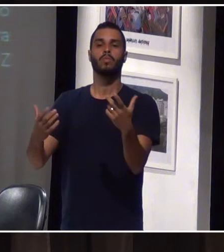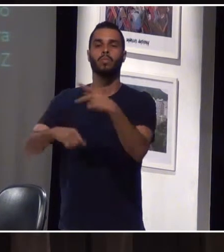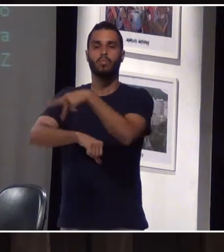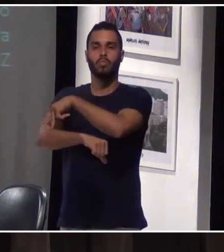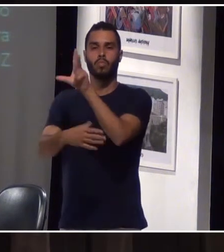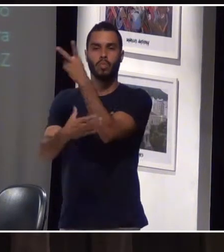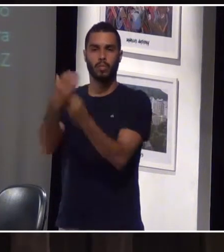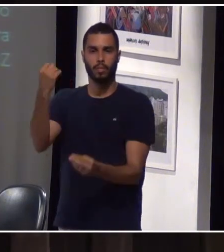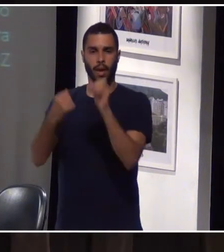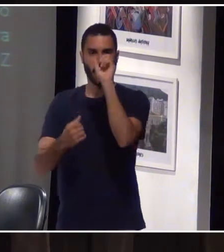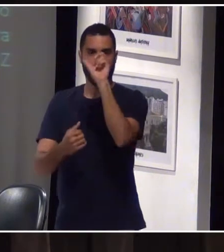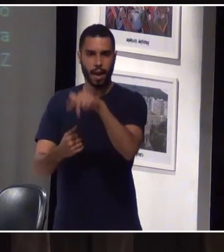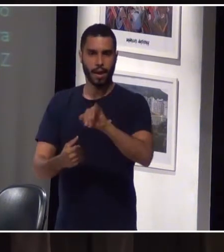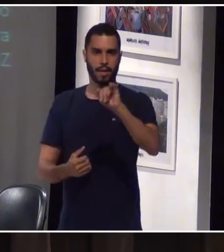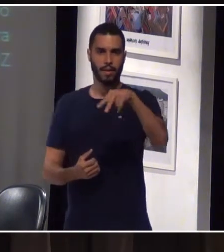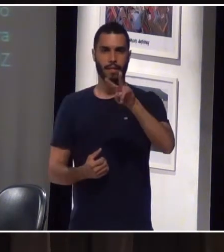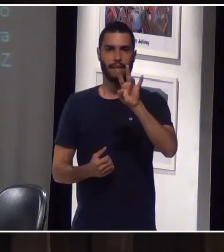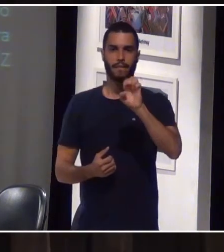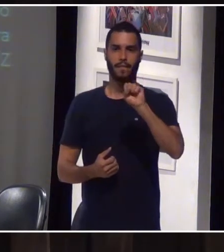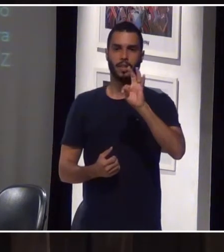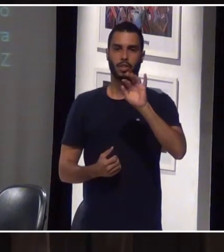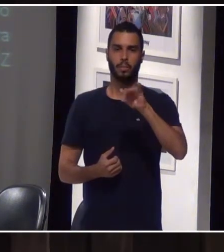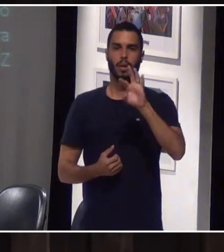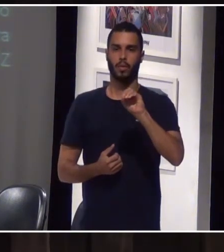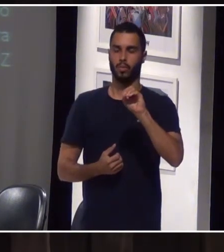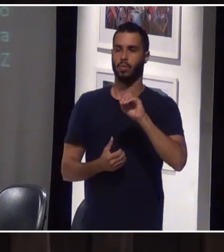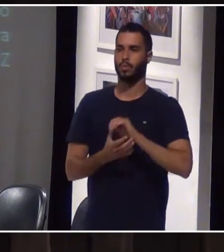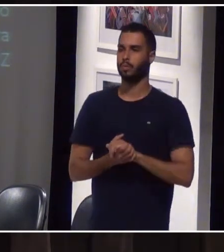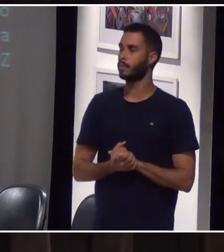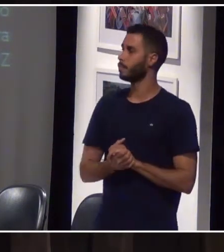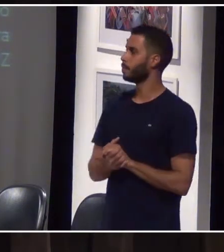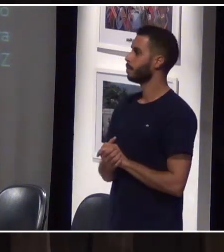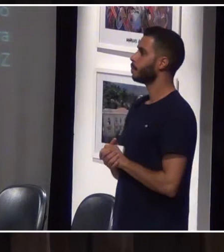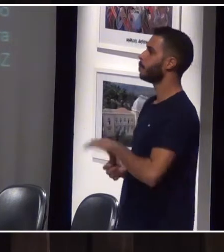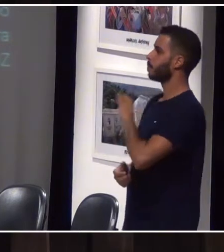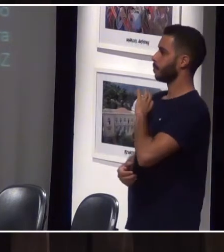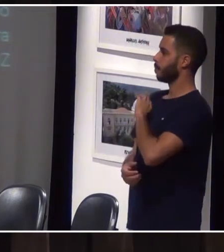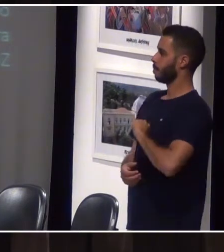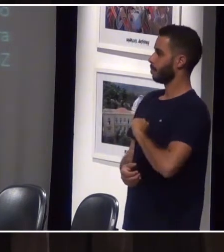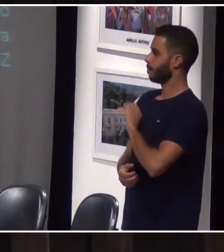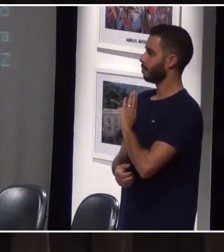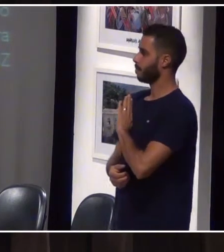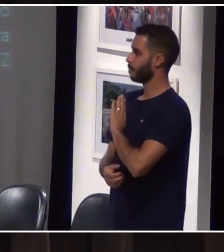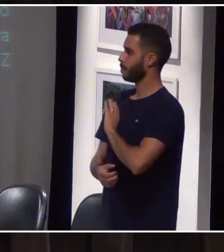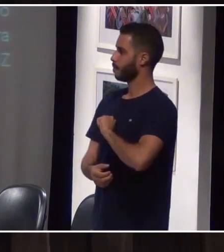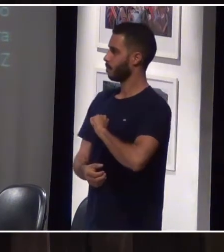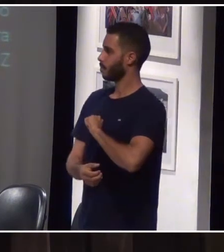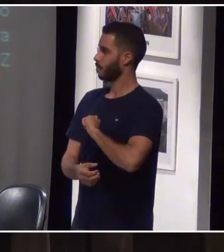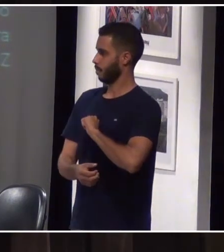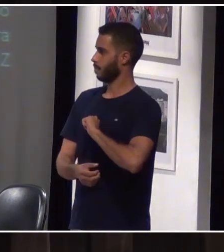investimento em capital humano. Eu antes falei que a Bruna Branco... Pode me olhar um pouquinho, por favor? Bruna